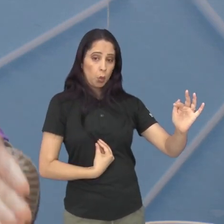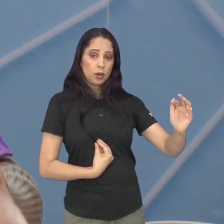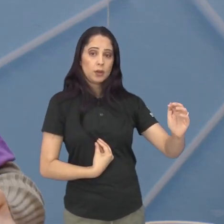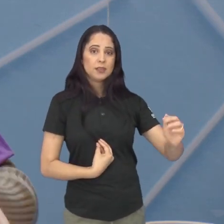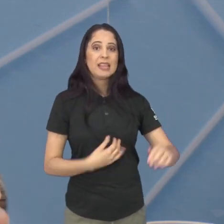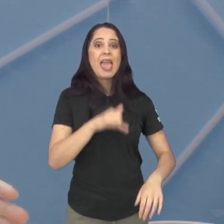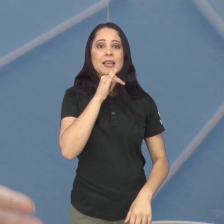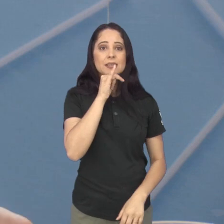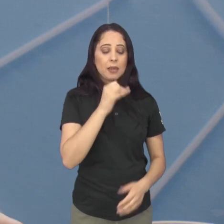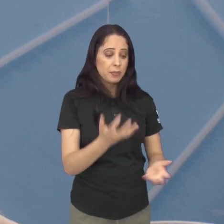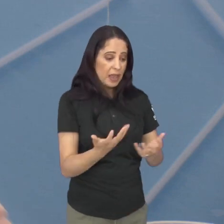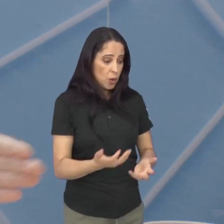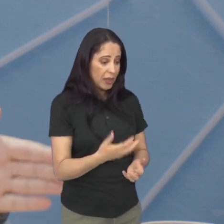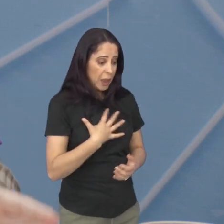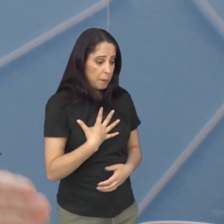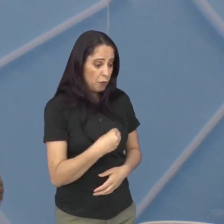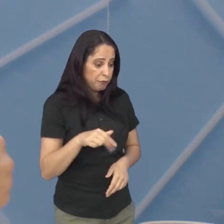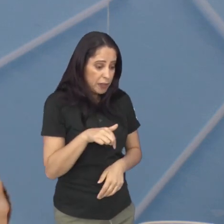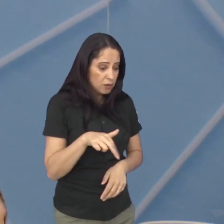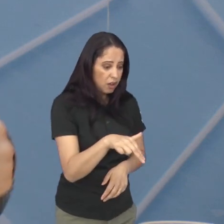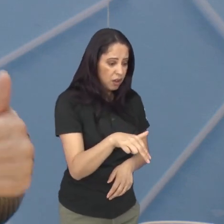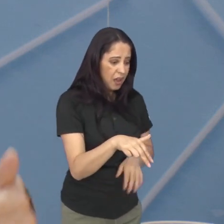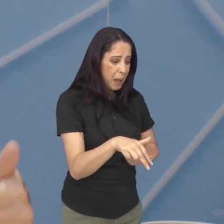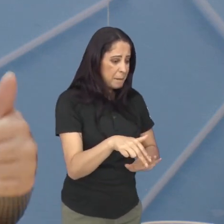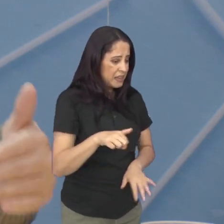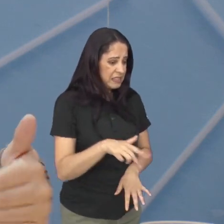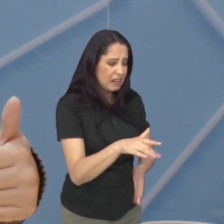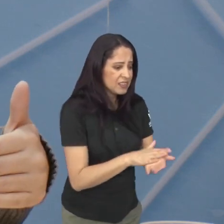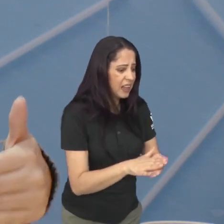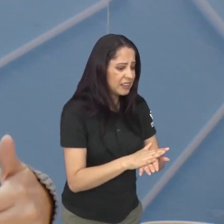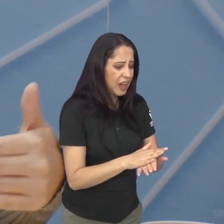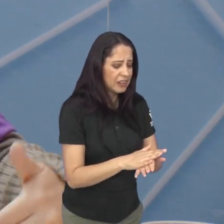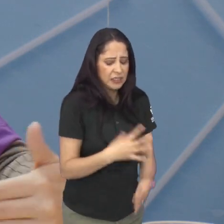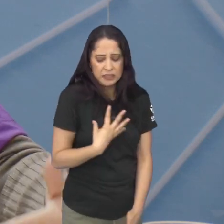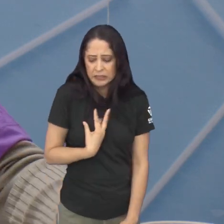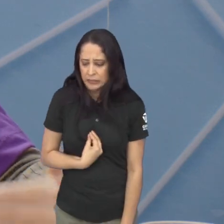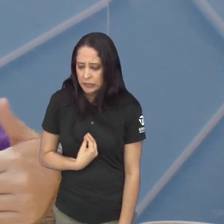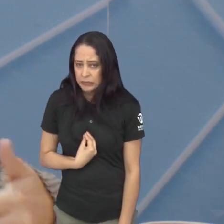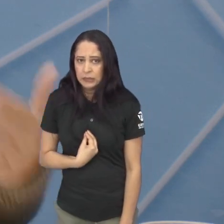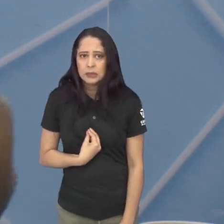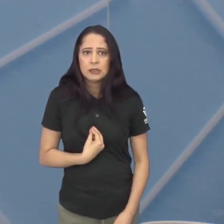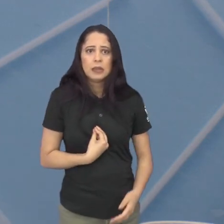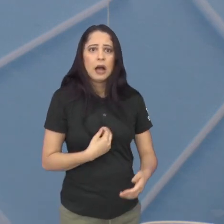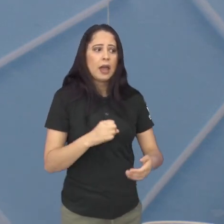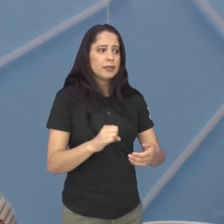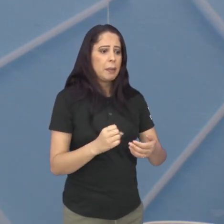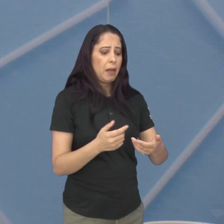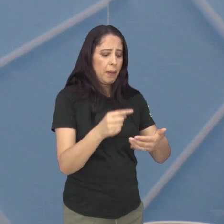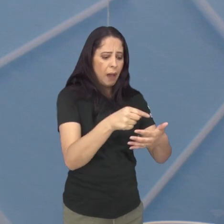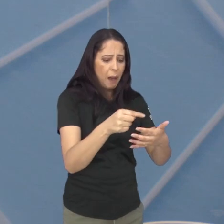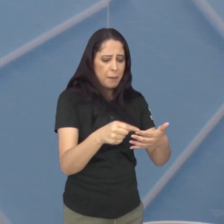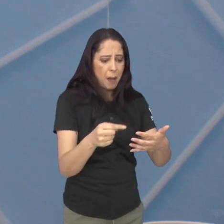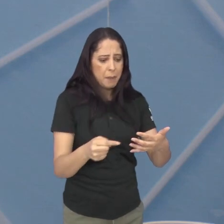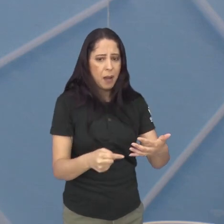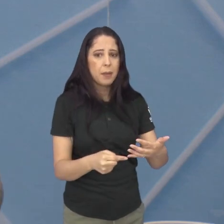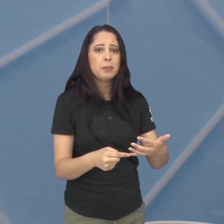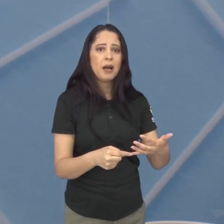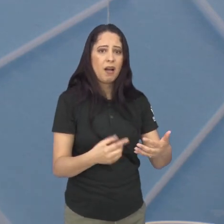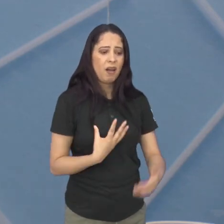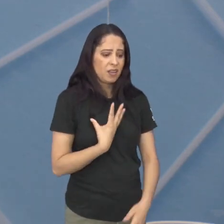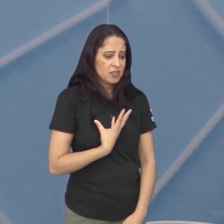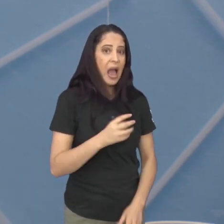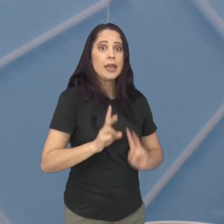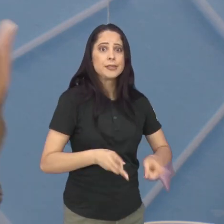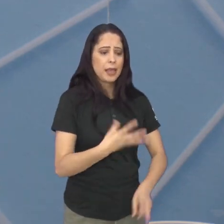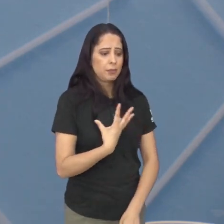eu queria que ele andasse, mas ele não anda. E esses pequenos dificuldades vão trazendo muita frustração. Então, essa mãe, ela